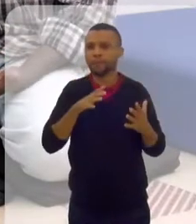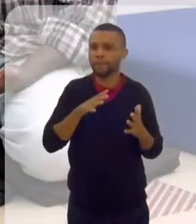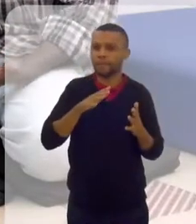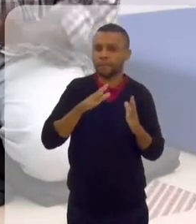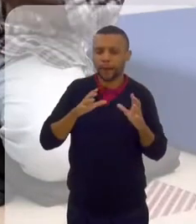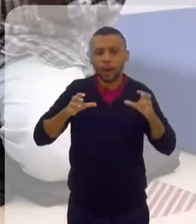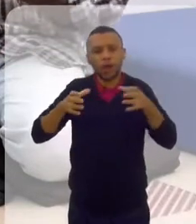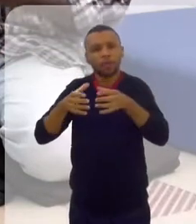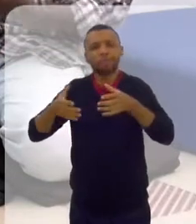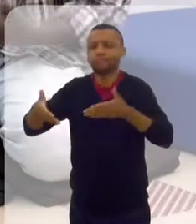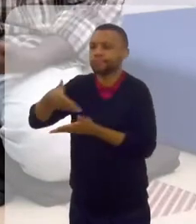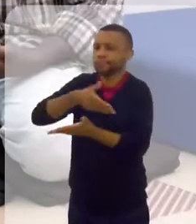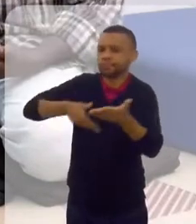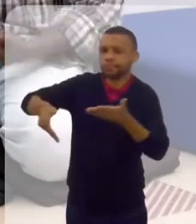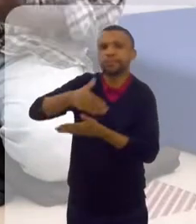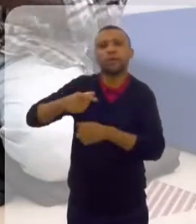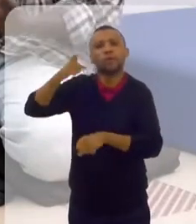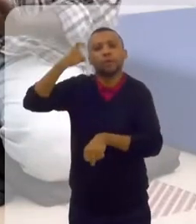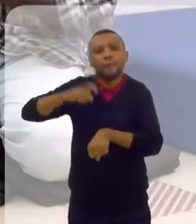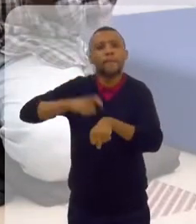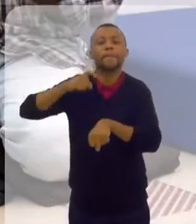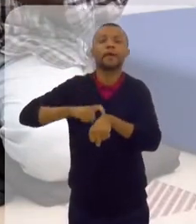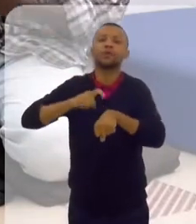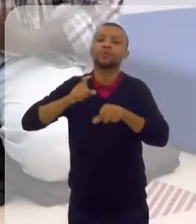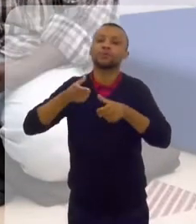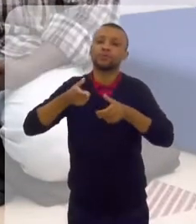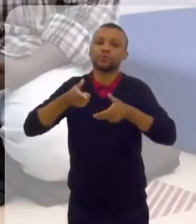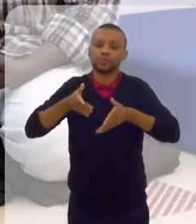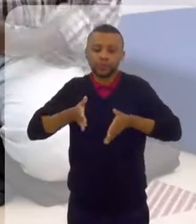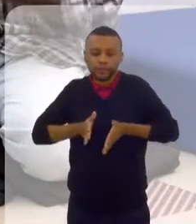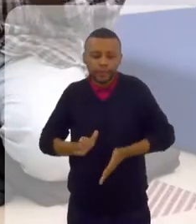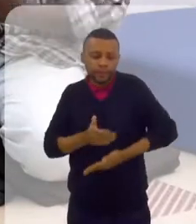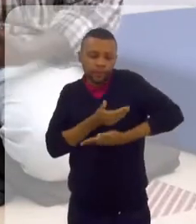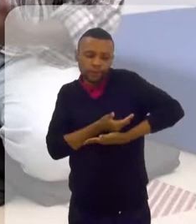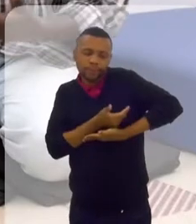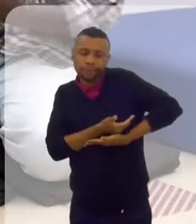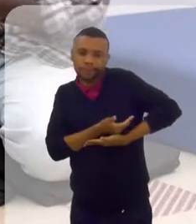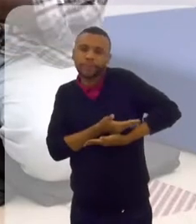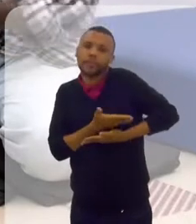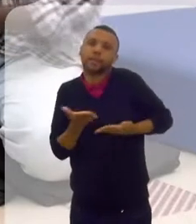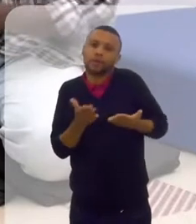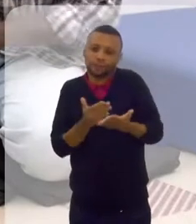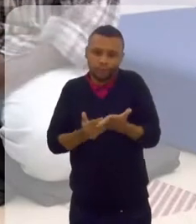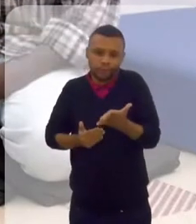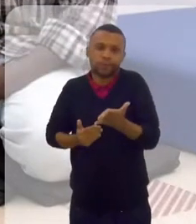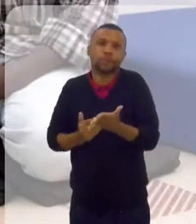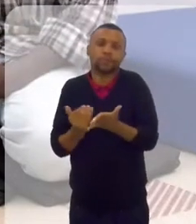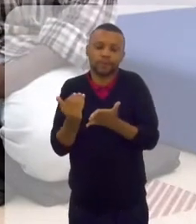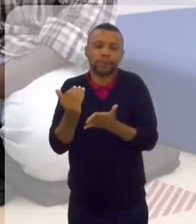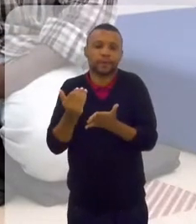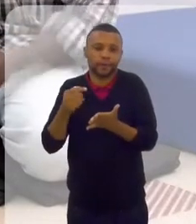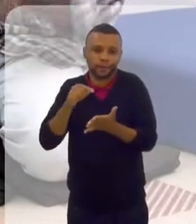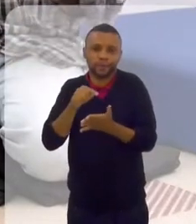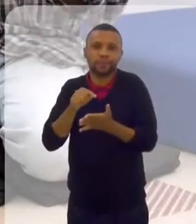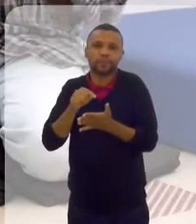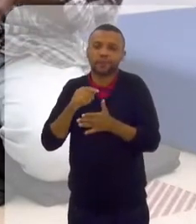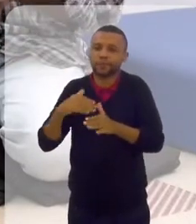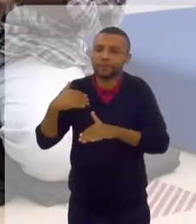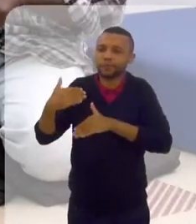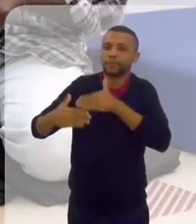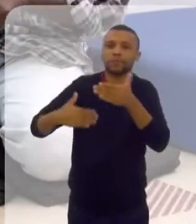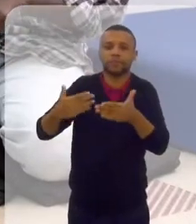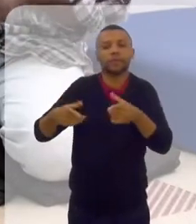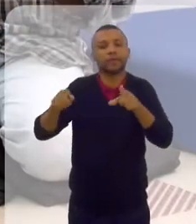Pela comunidade, pelo nascimento. O nascimento de um outro ser humano que vai estar agora em diante sob sua responsabilidade. E você